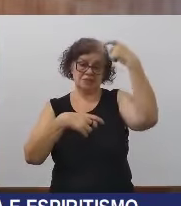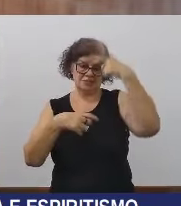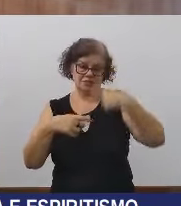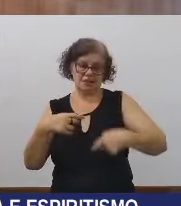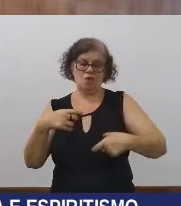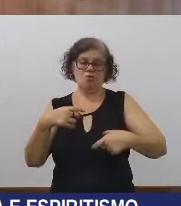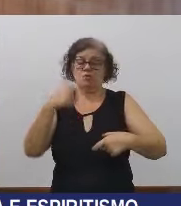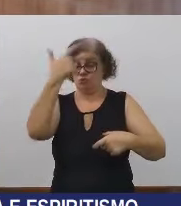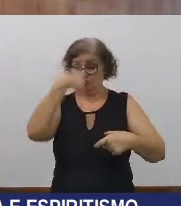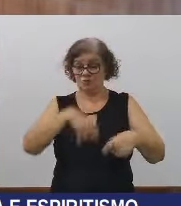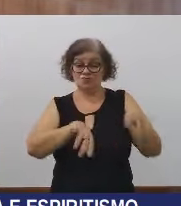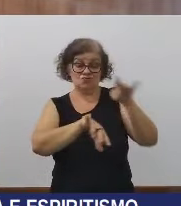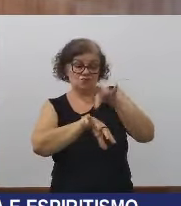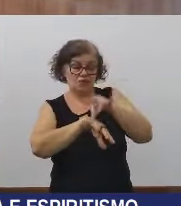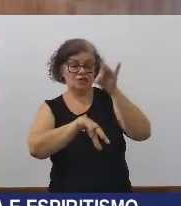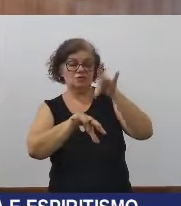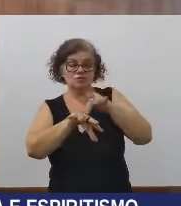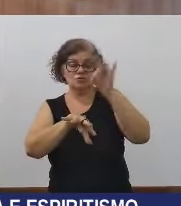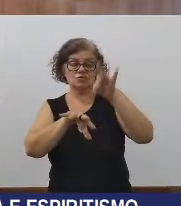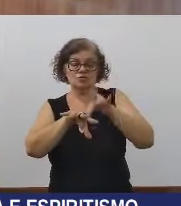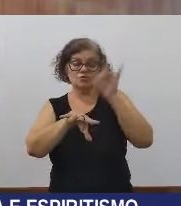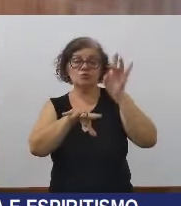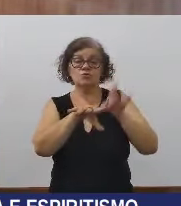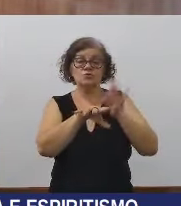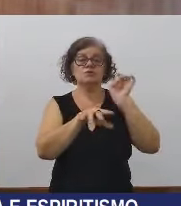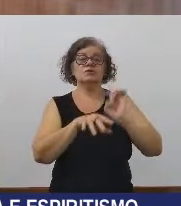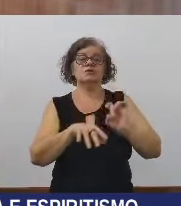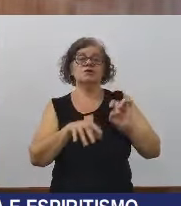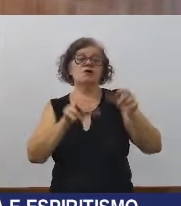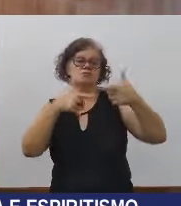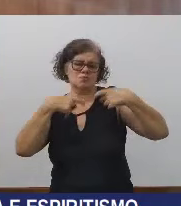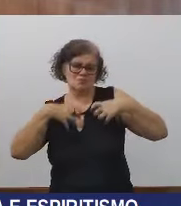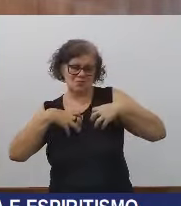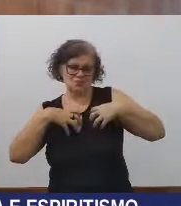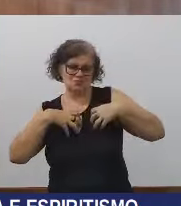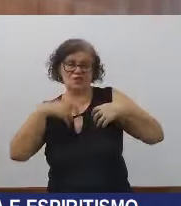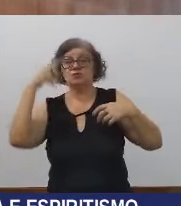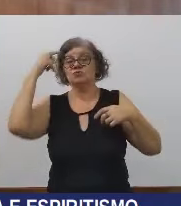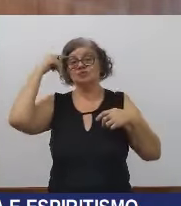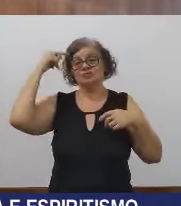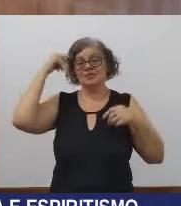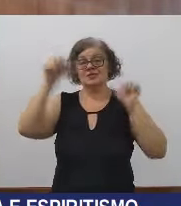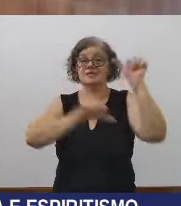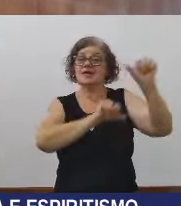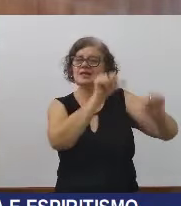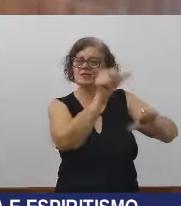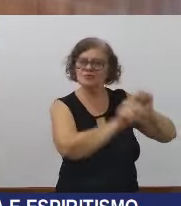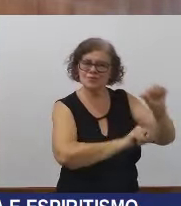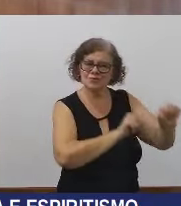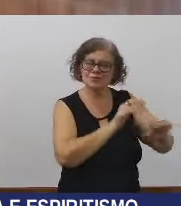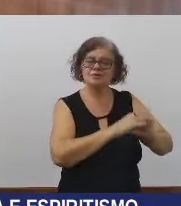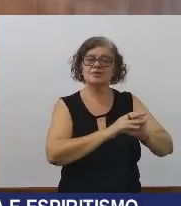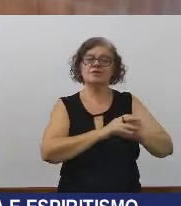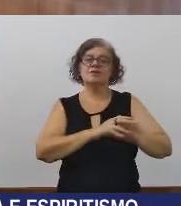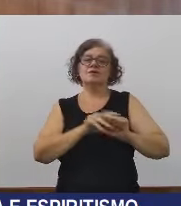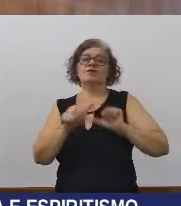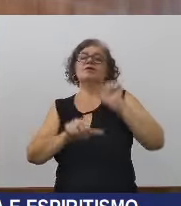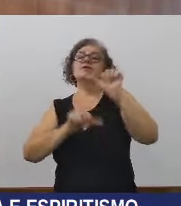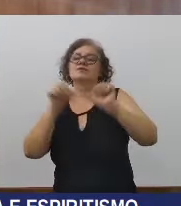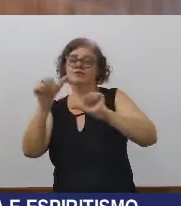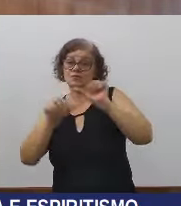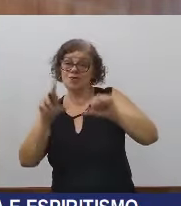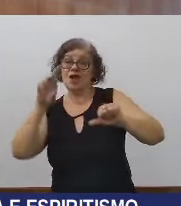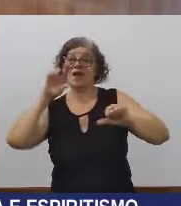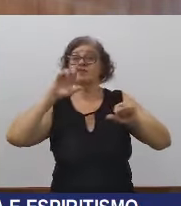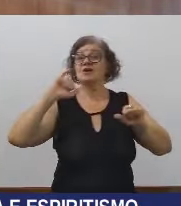da nossa atitude, do nosso livre-arbítrio, da nossa forma de pensar, a nossa